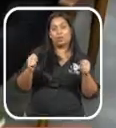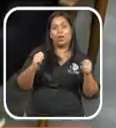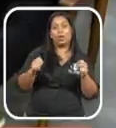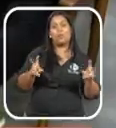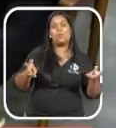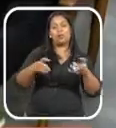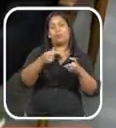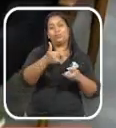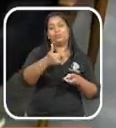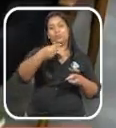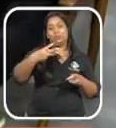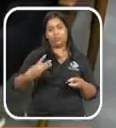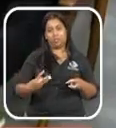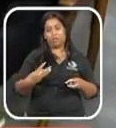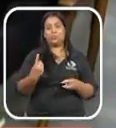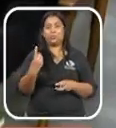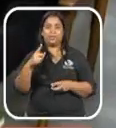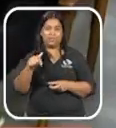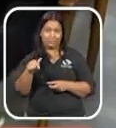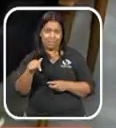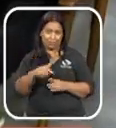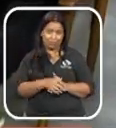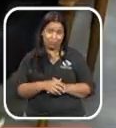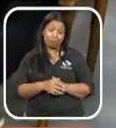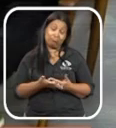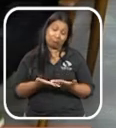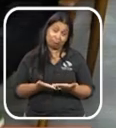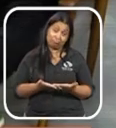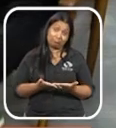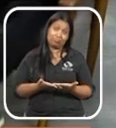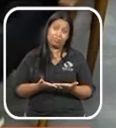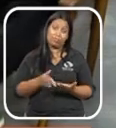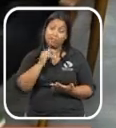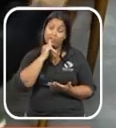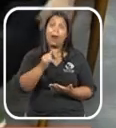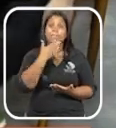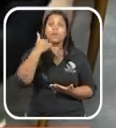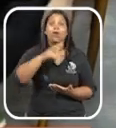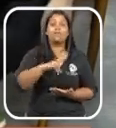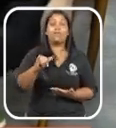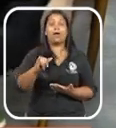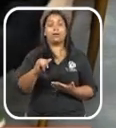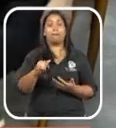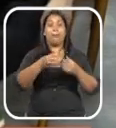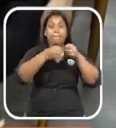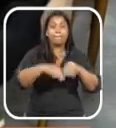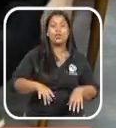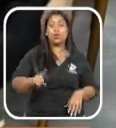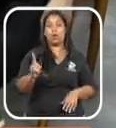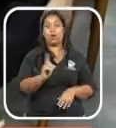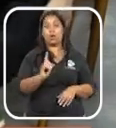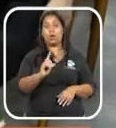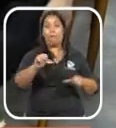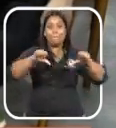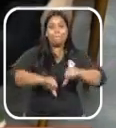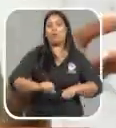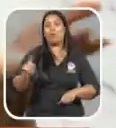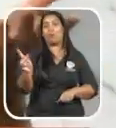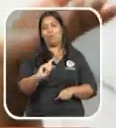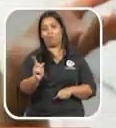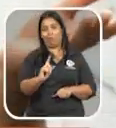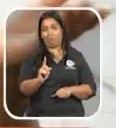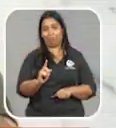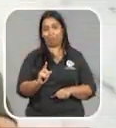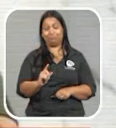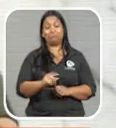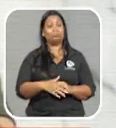que ela vai ser melhor. Mas que ela vai ser pior, ela não vai. Não vai. É isso aí. Ela não vai. É isso. Aí você fica o seguinte, você tem 2 caminhos